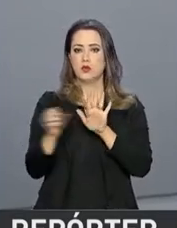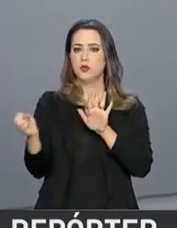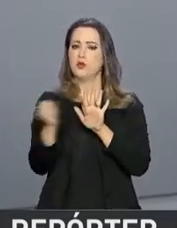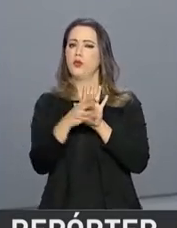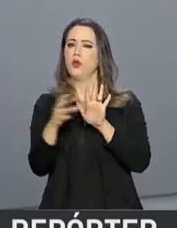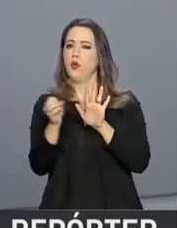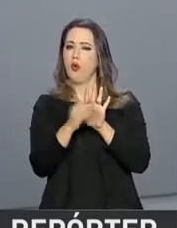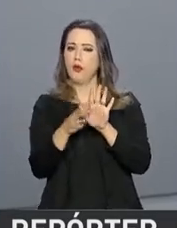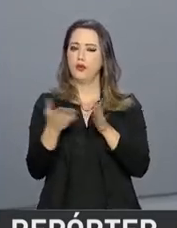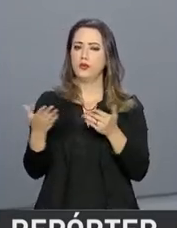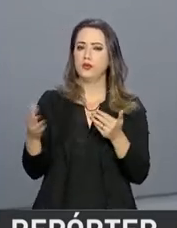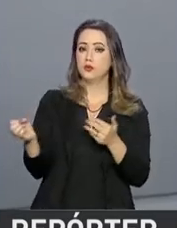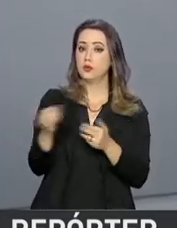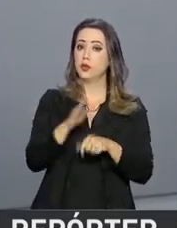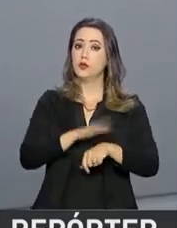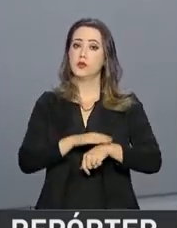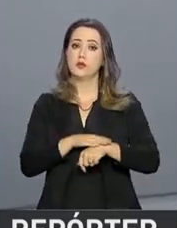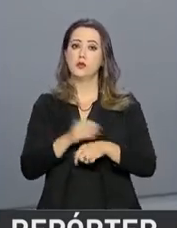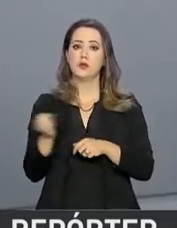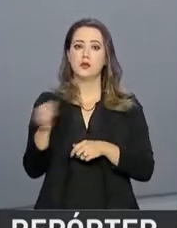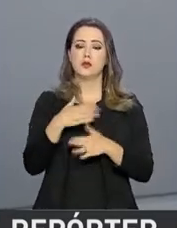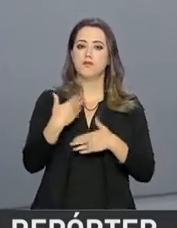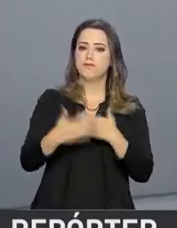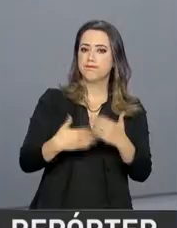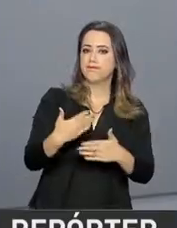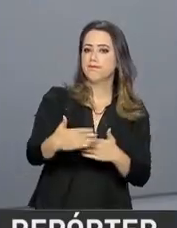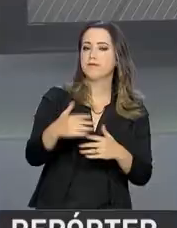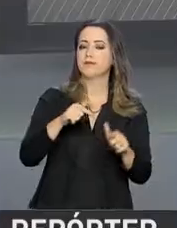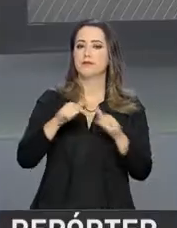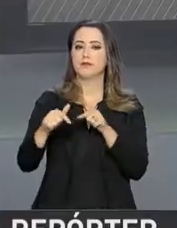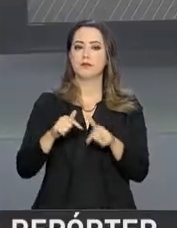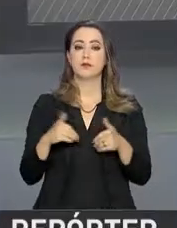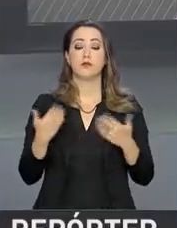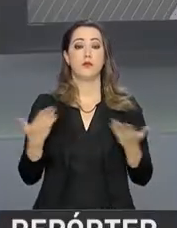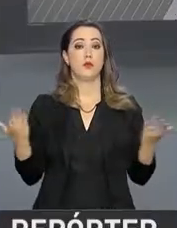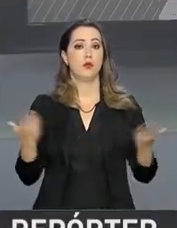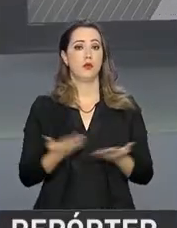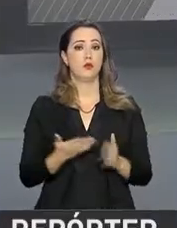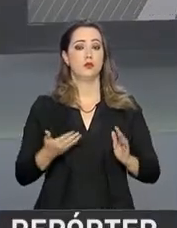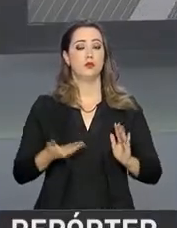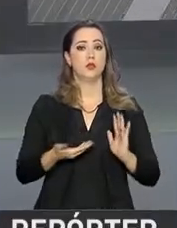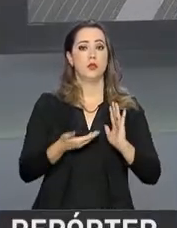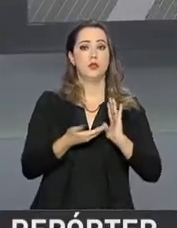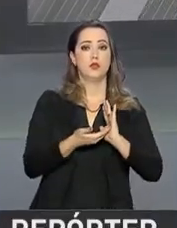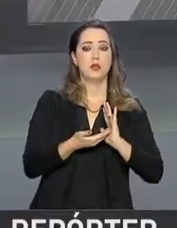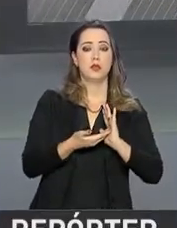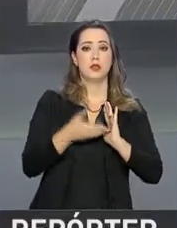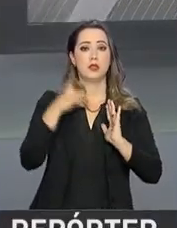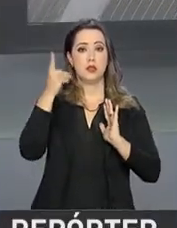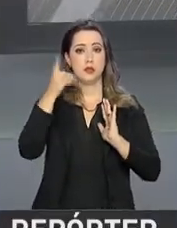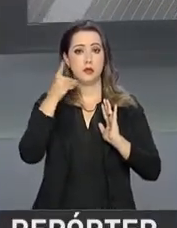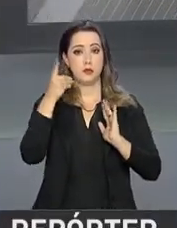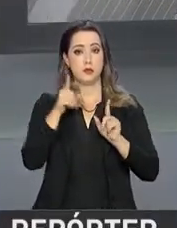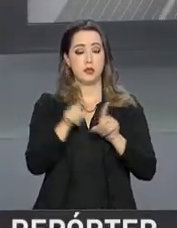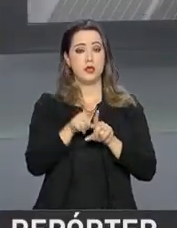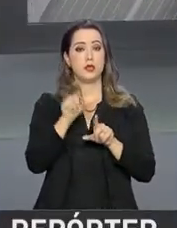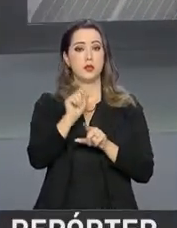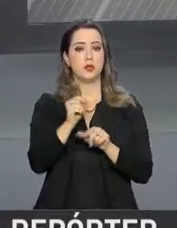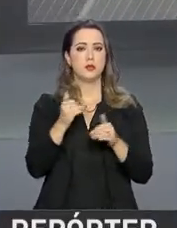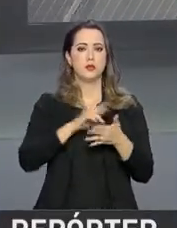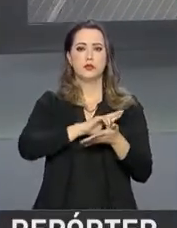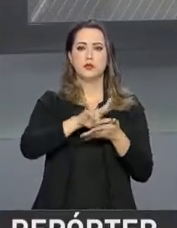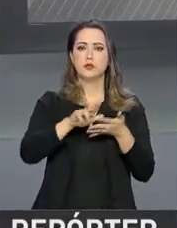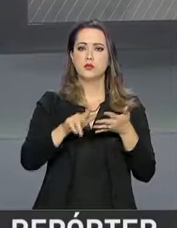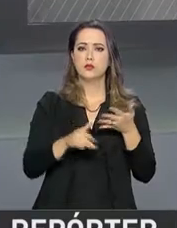que acompanha os novos tempos e novos ritmos de trabalho e hoje na câmara dos deputados tem início uma série de eventos para